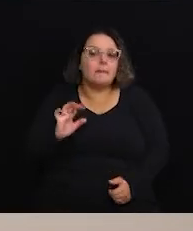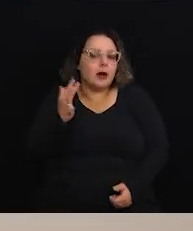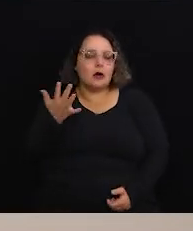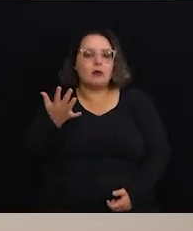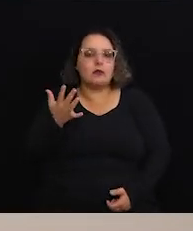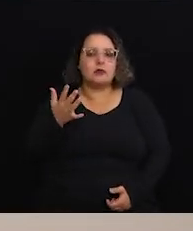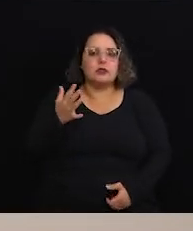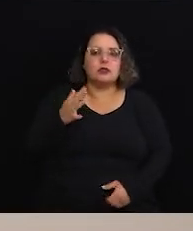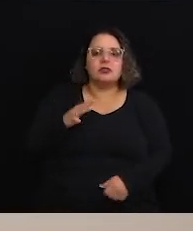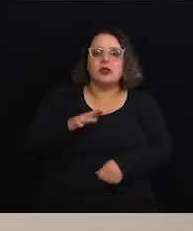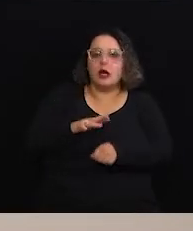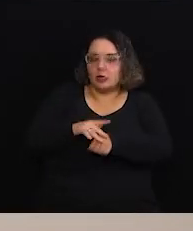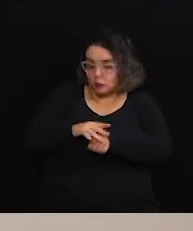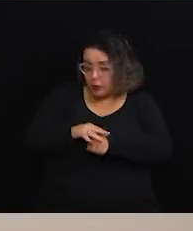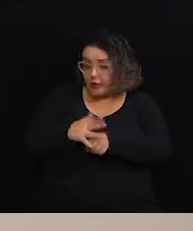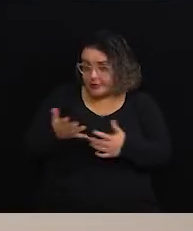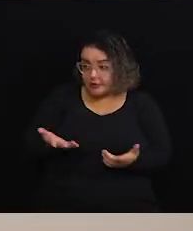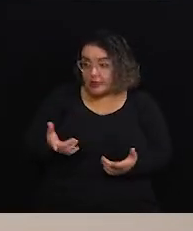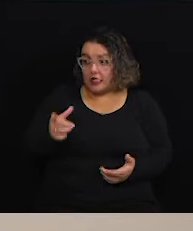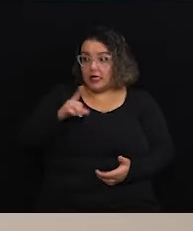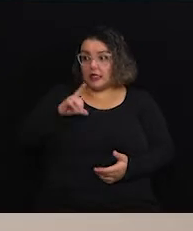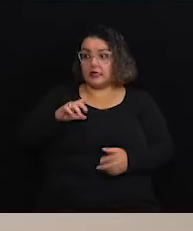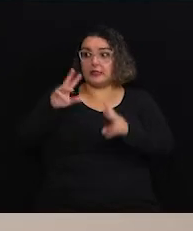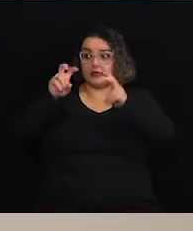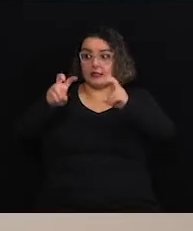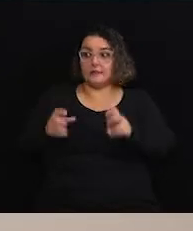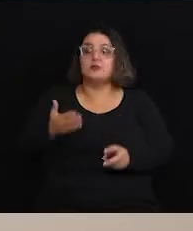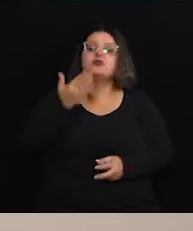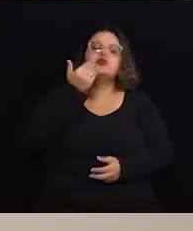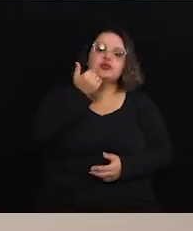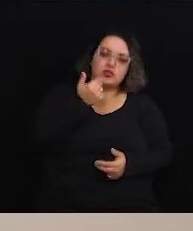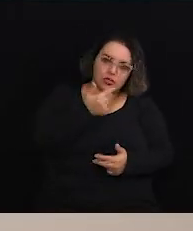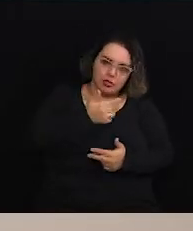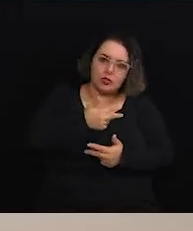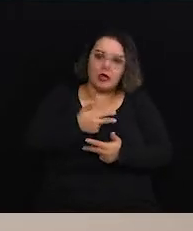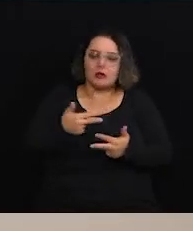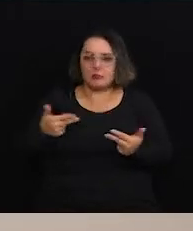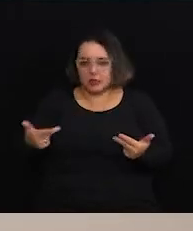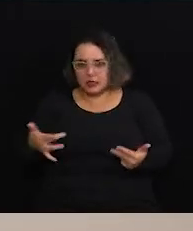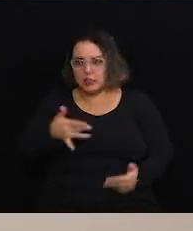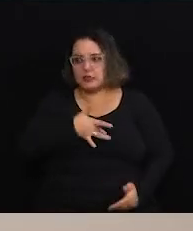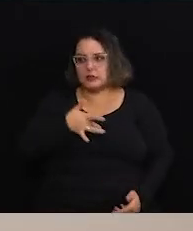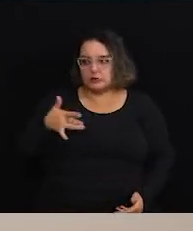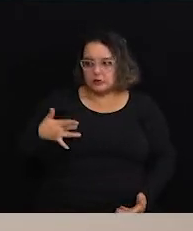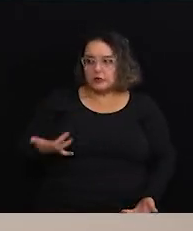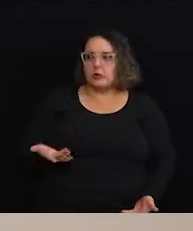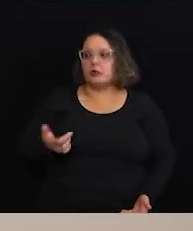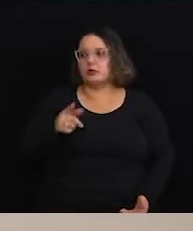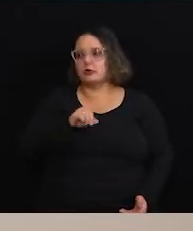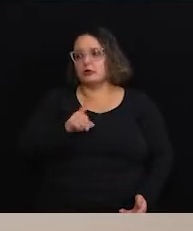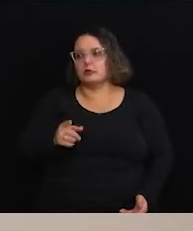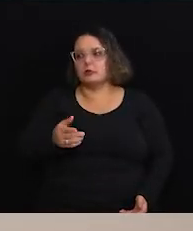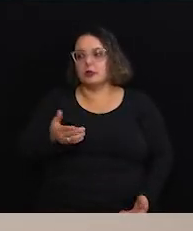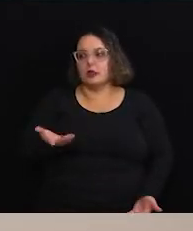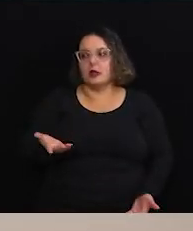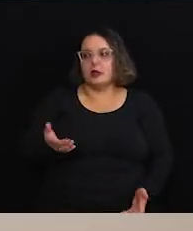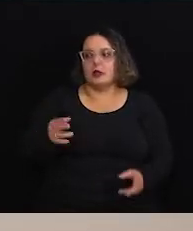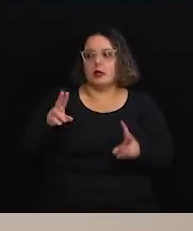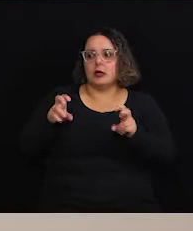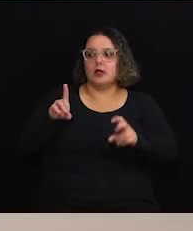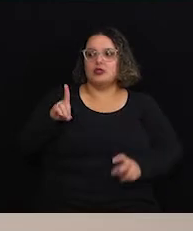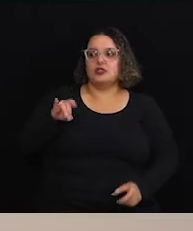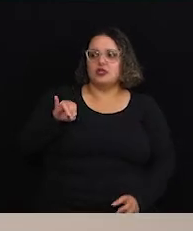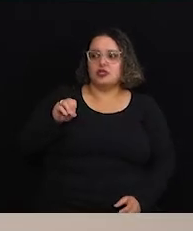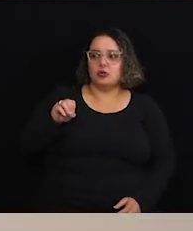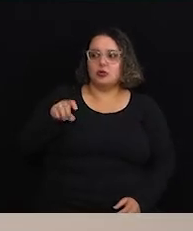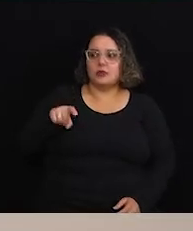coisas falando, né, em questão de alimentação, né? Existem alguns estudos falando de uma substância que chama